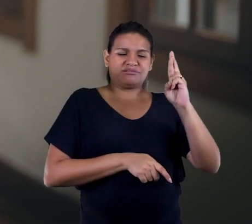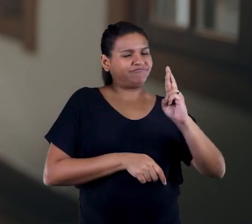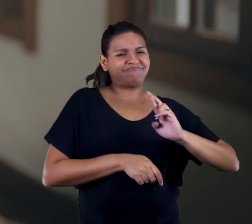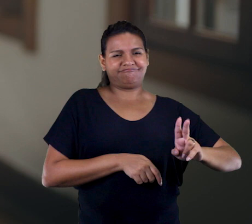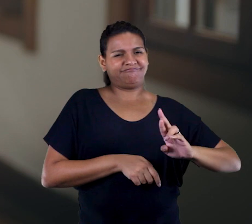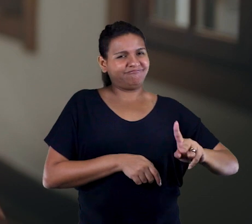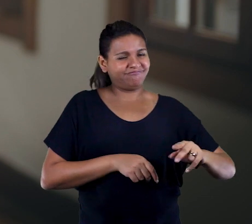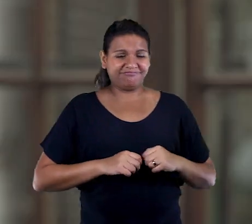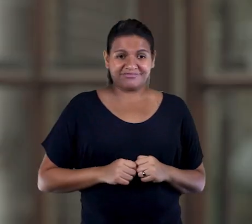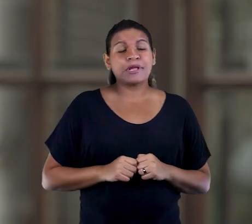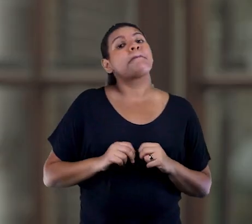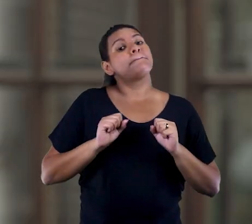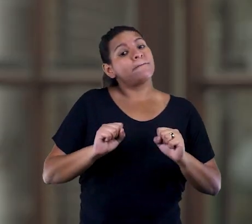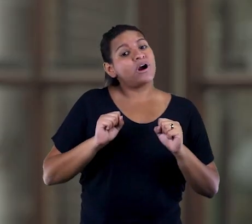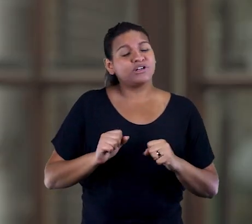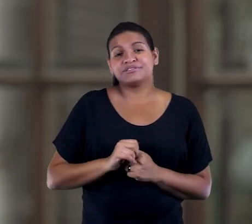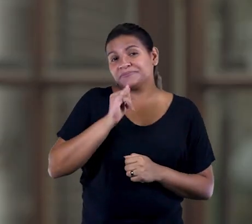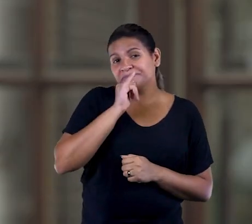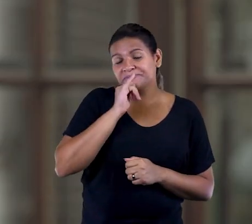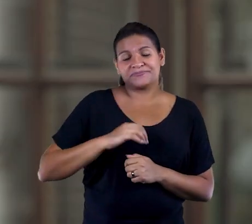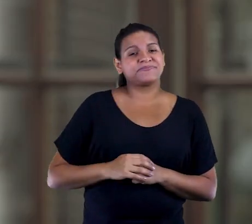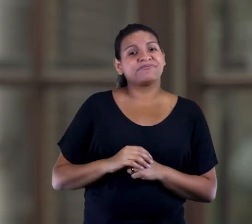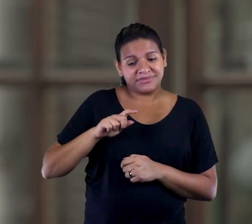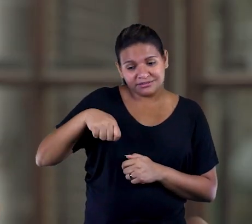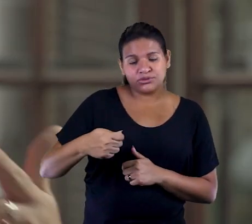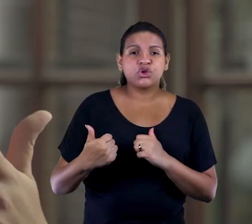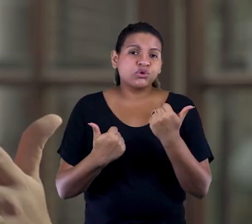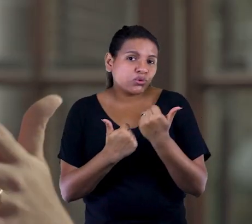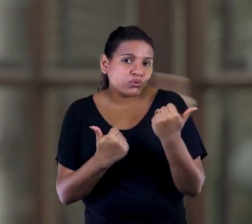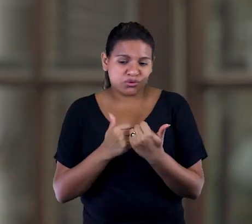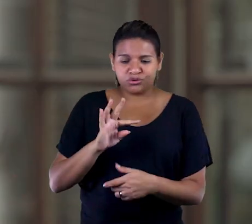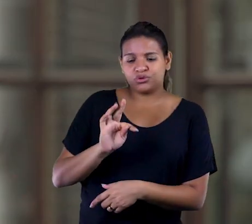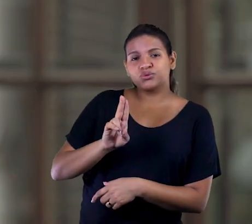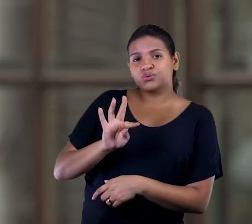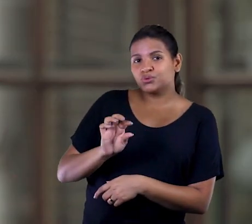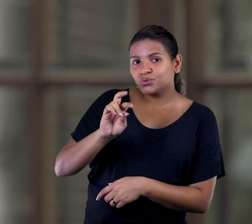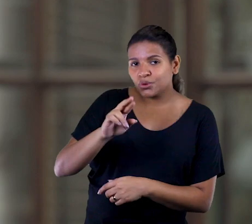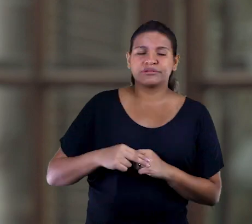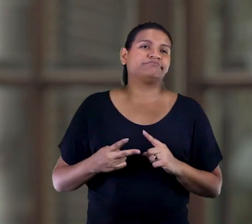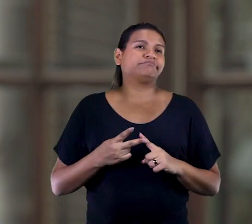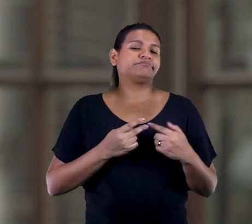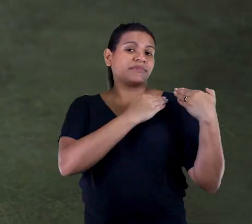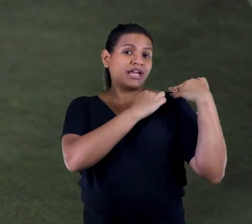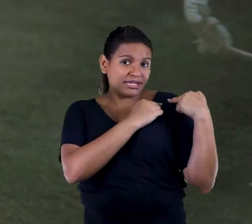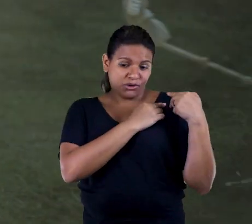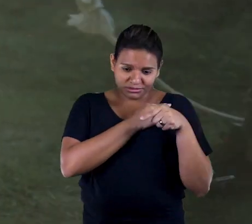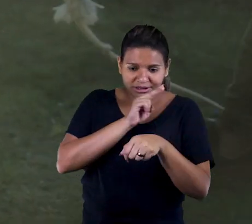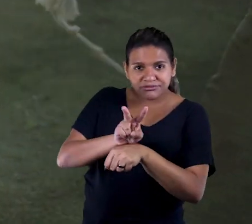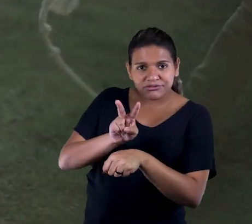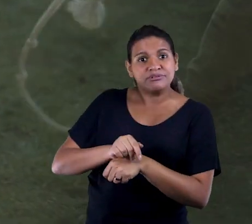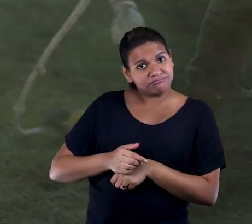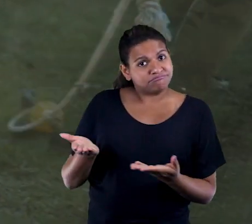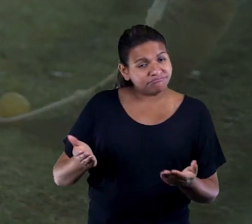propriedade. Então, por isso, usar palavras como tutor, tutora, guardião, responsável, mas não dono.